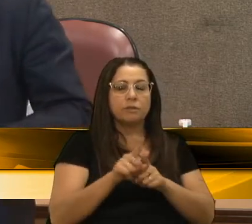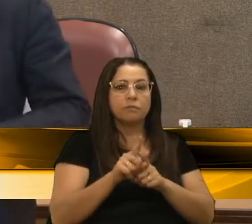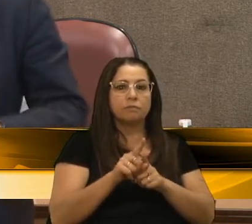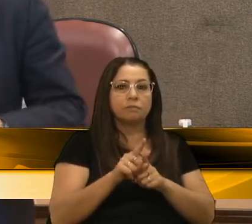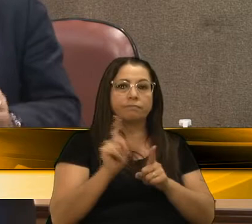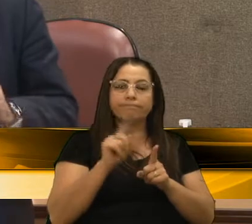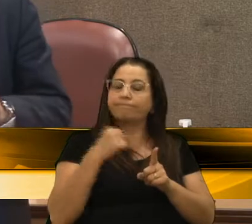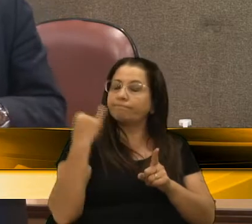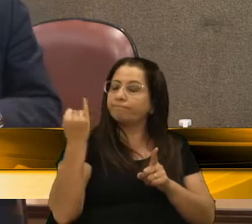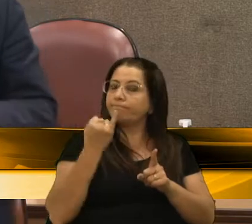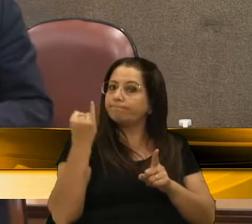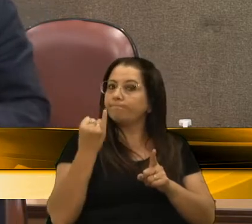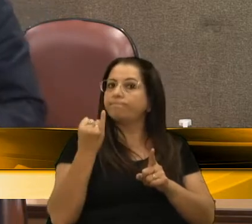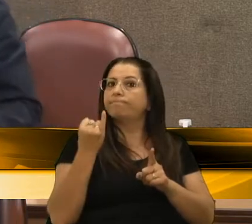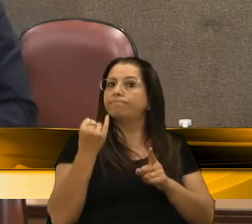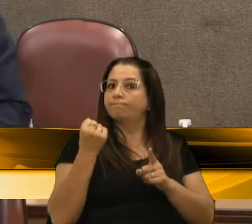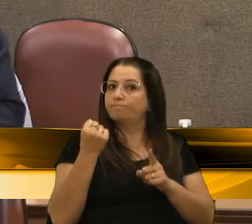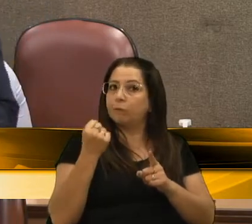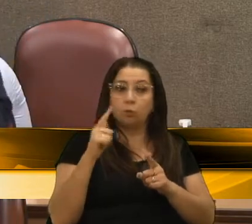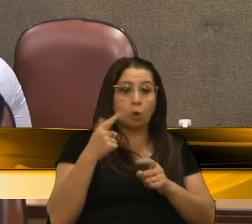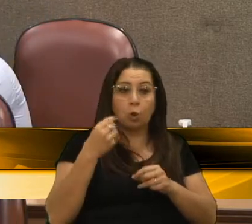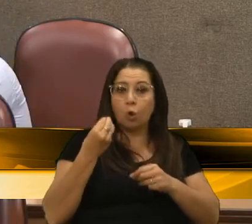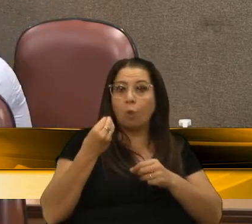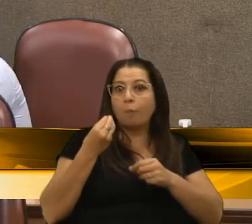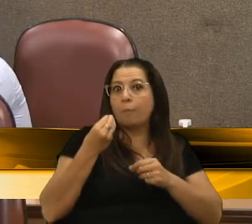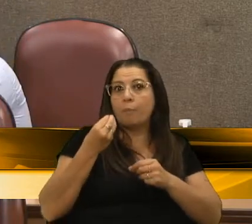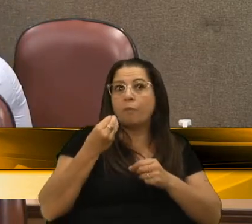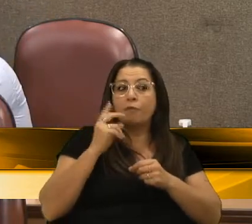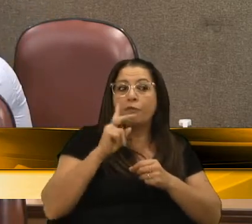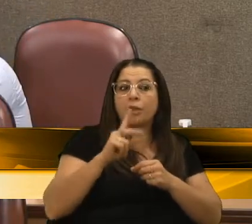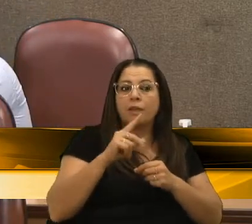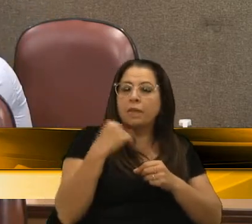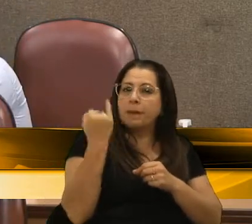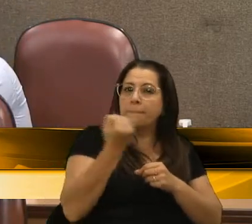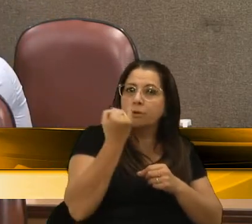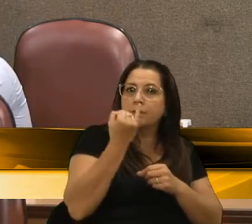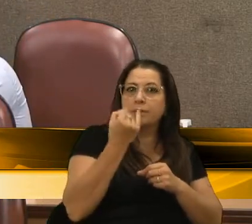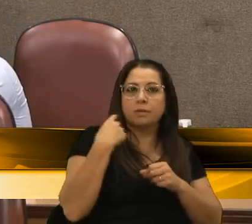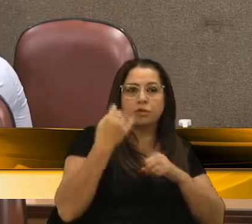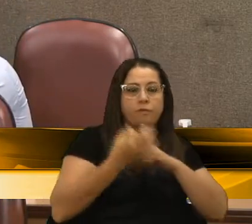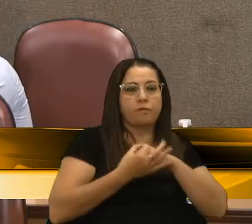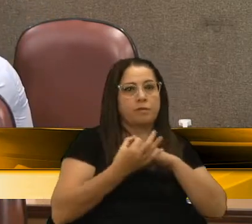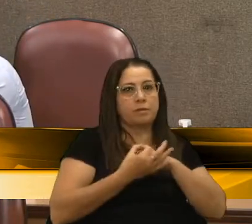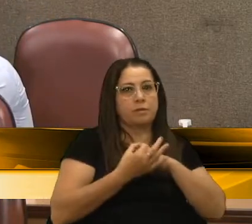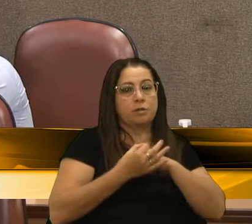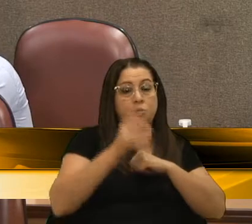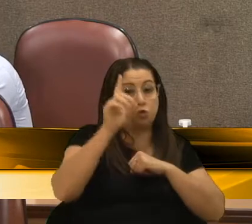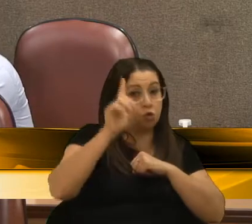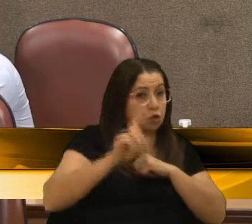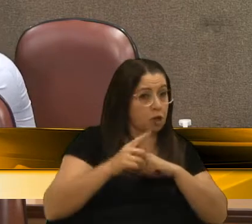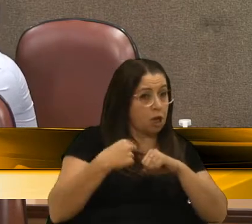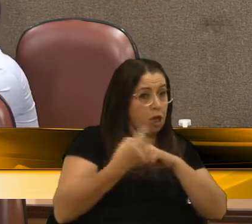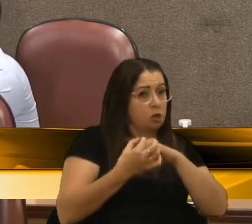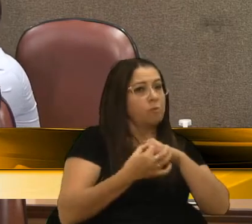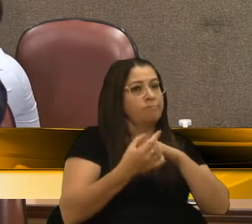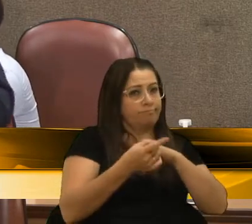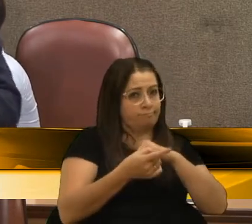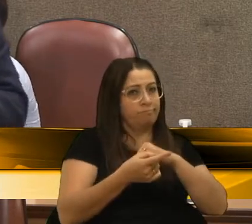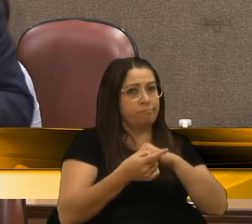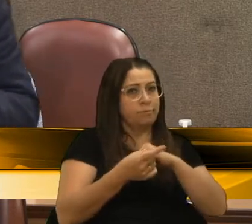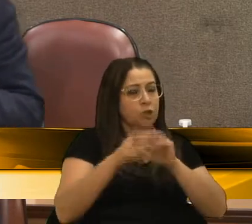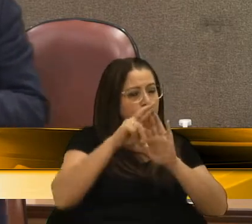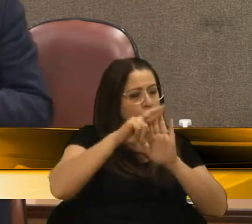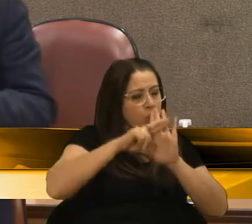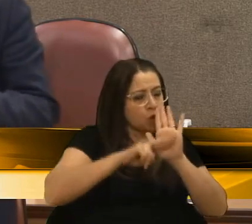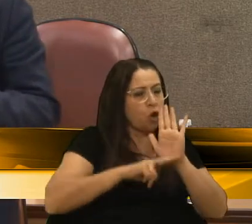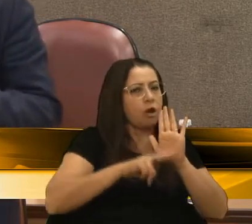é inconteste a importância da advocacia pública, a importância do direito, a importância das